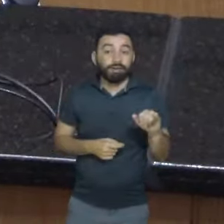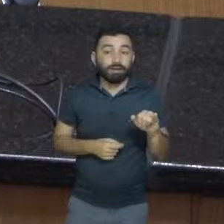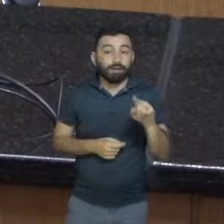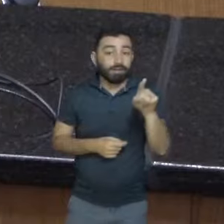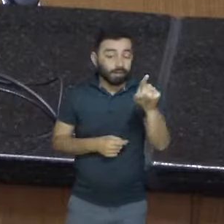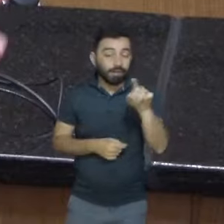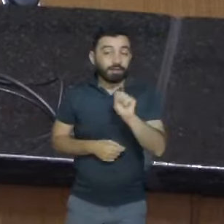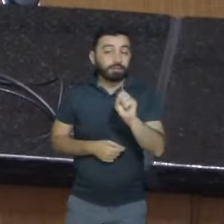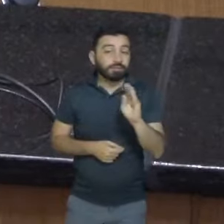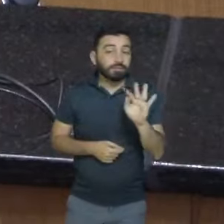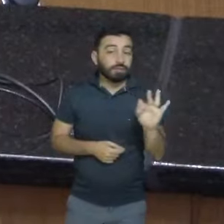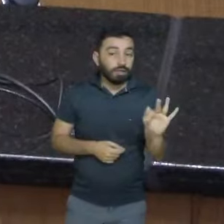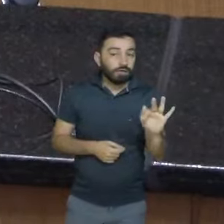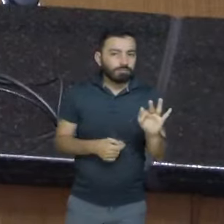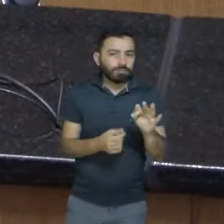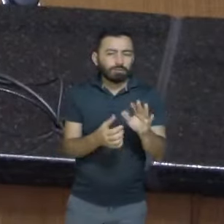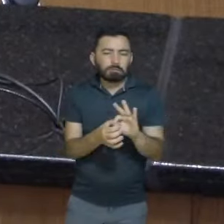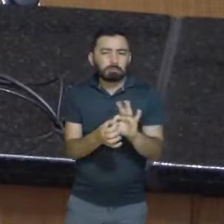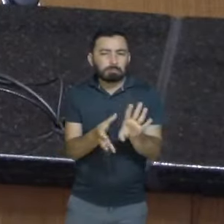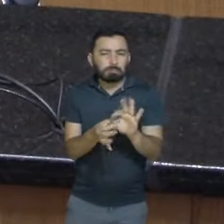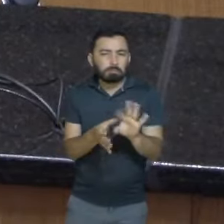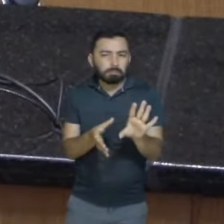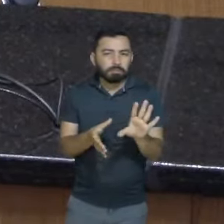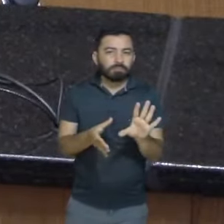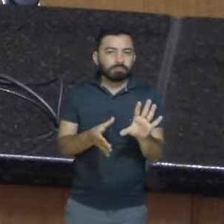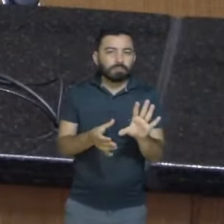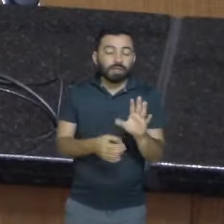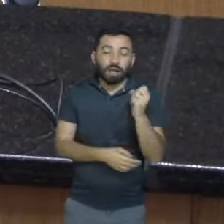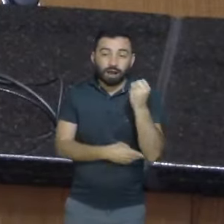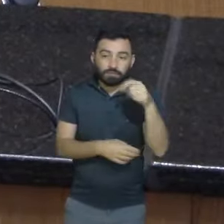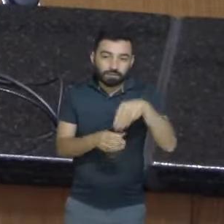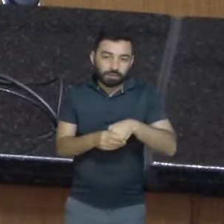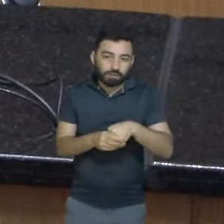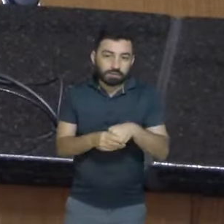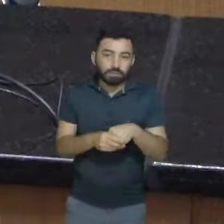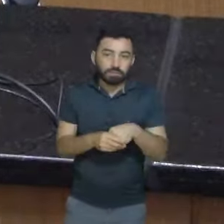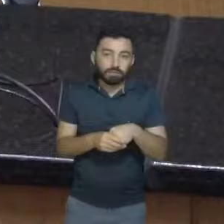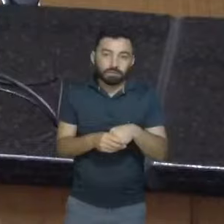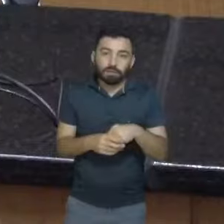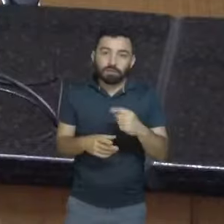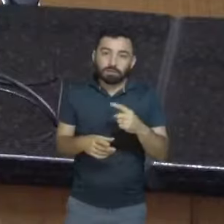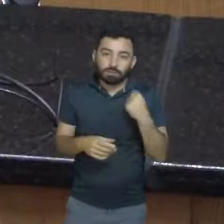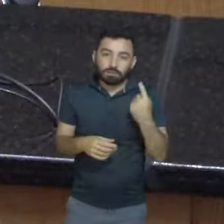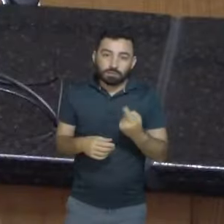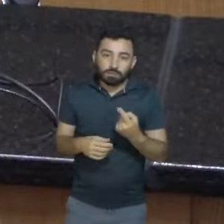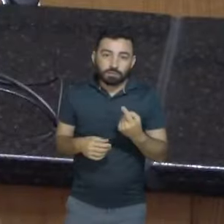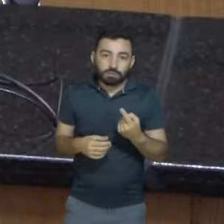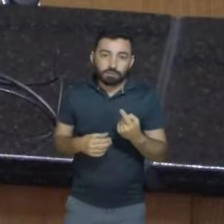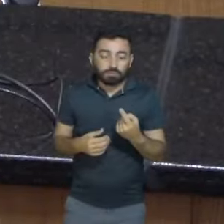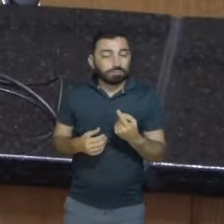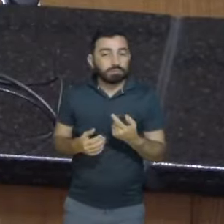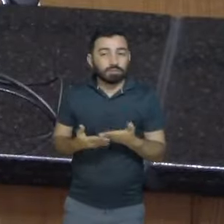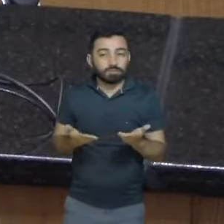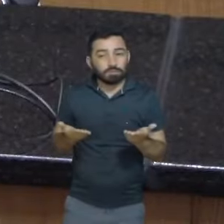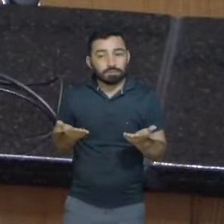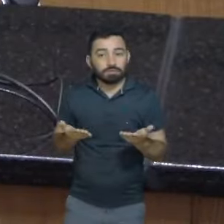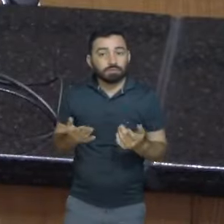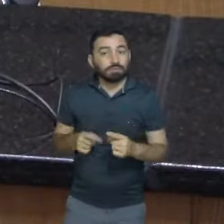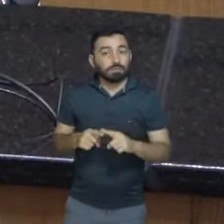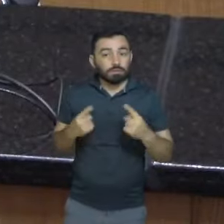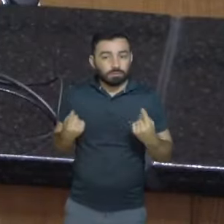Supremo valide, né, o agravo interno, e aí nós criamos uma nova figura. Então, nós resolvemos